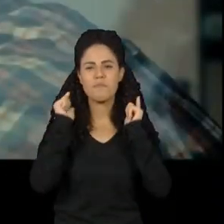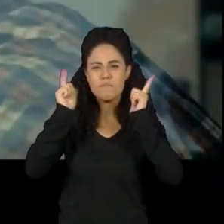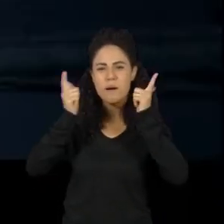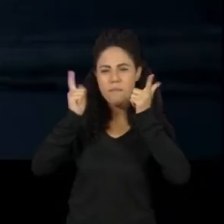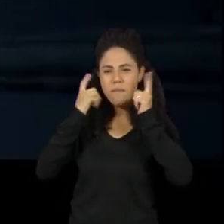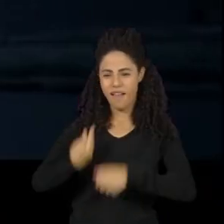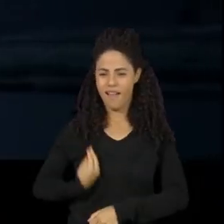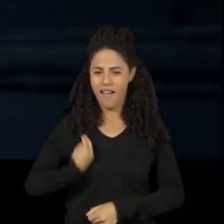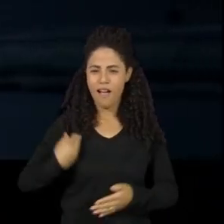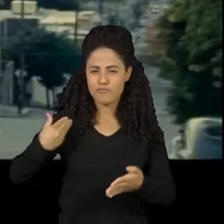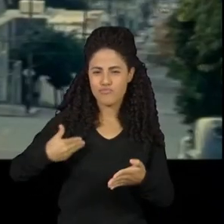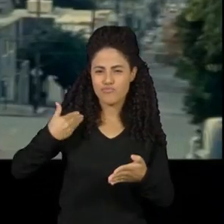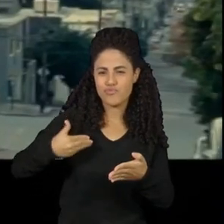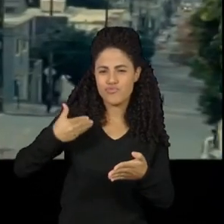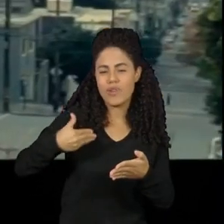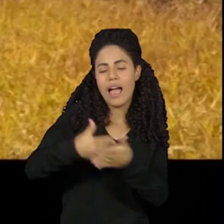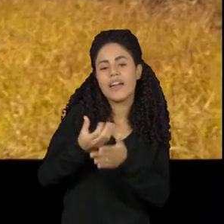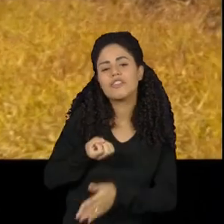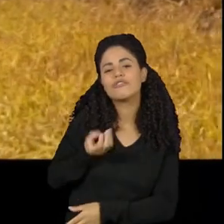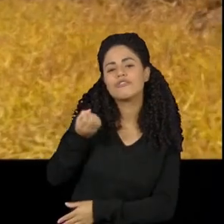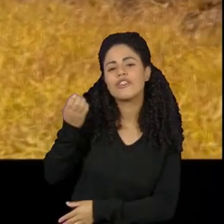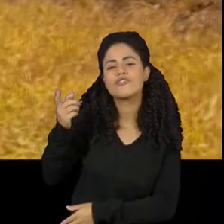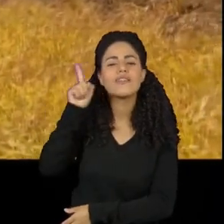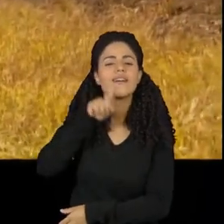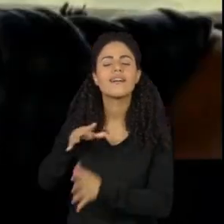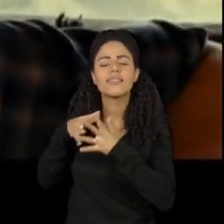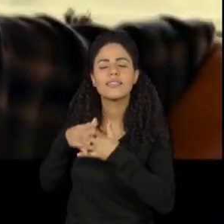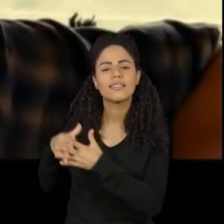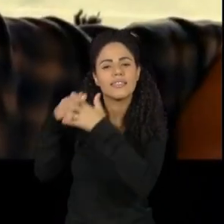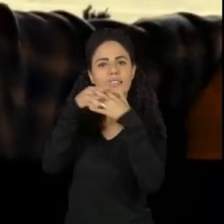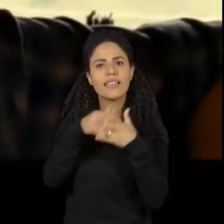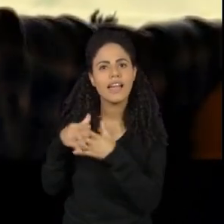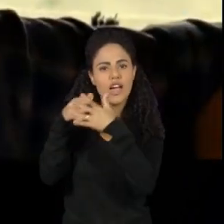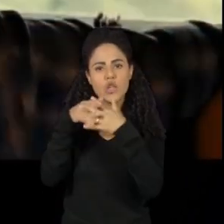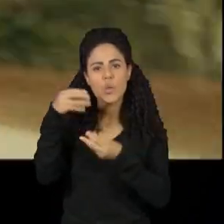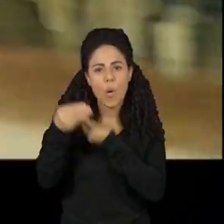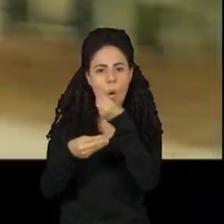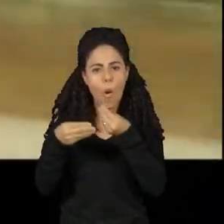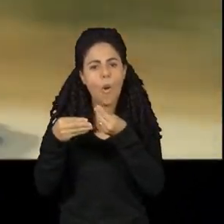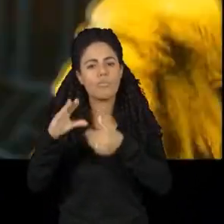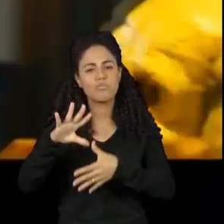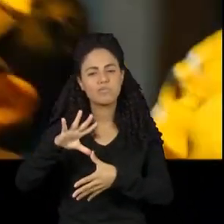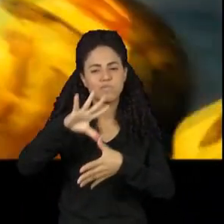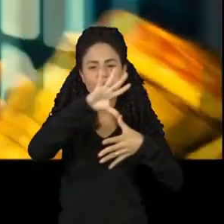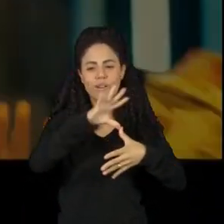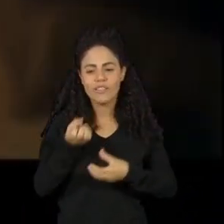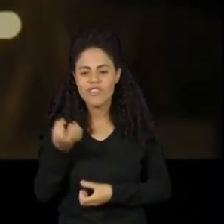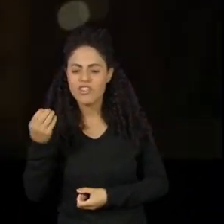os longos anos em que viajou pela América, frequentando os submundos das cidades por onde